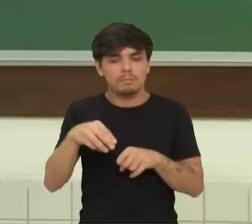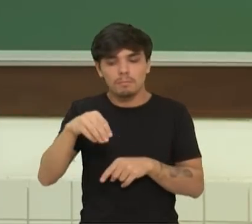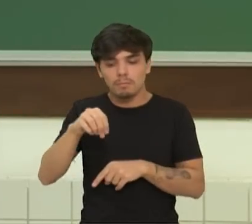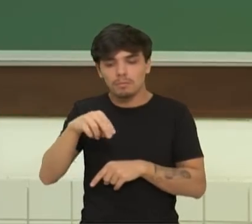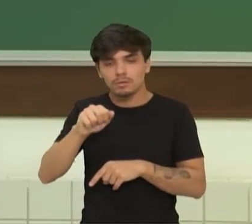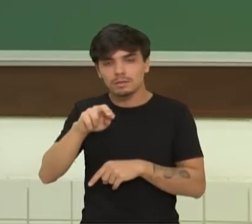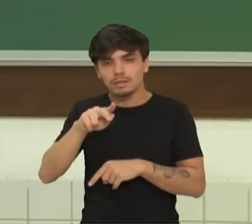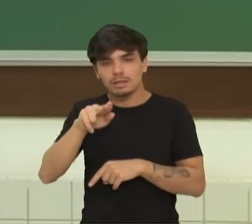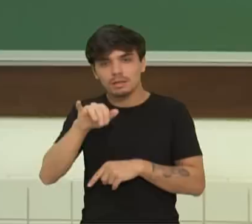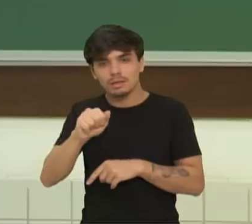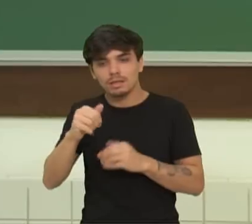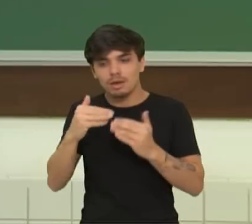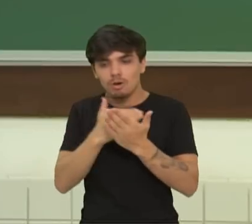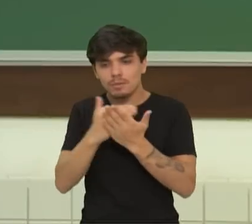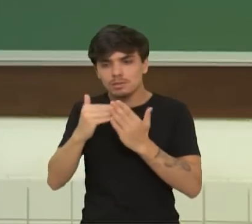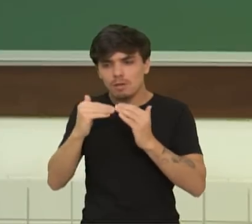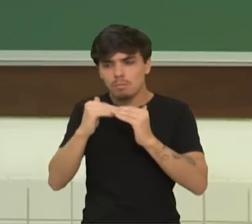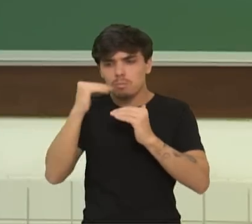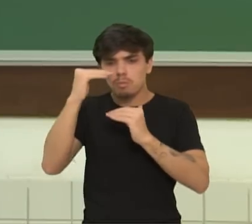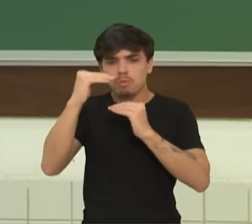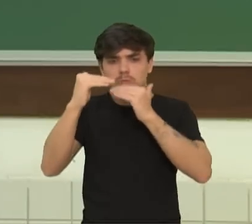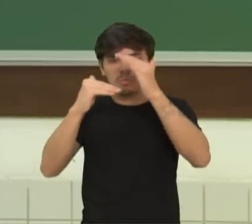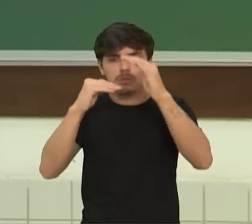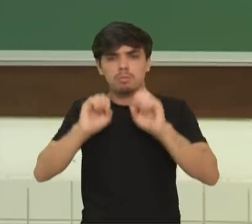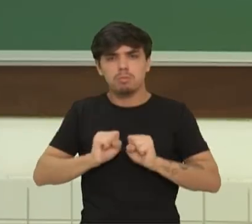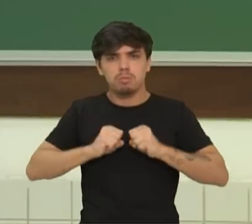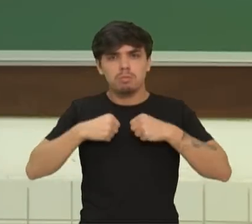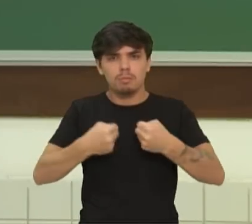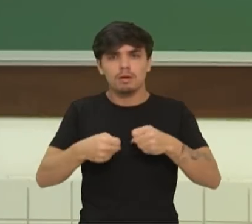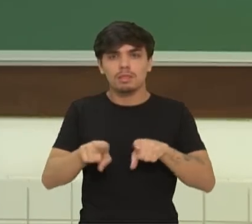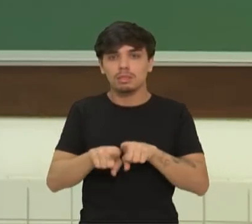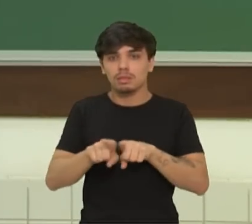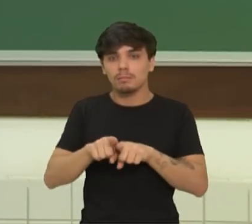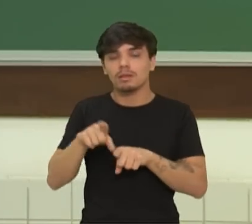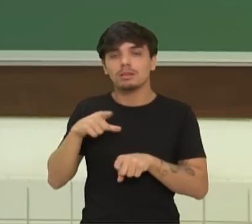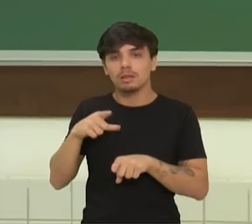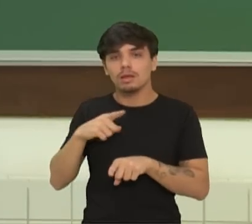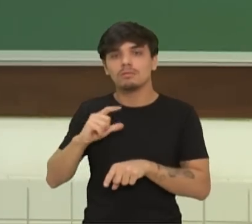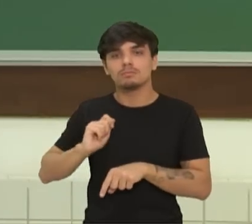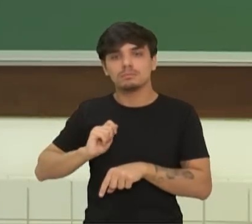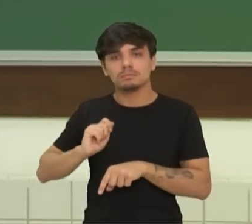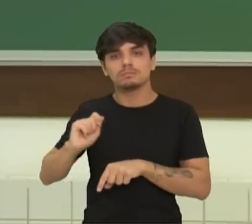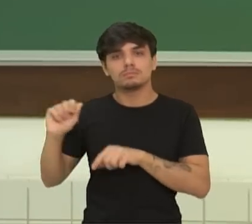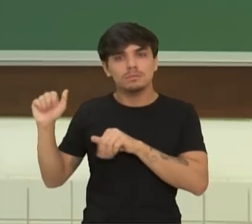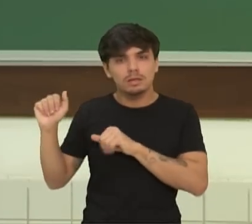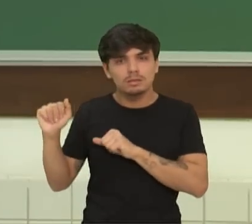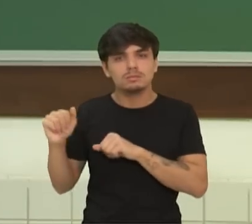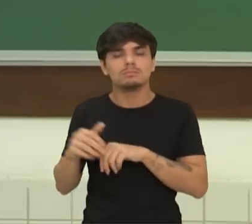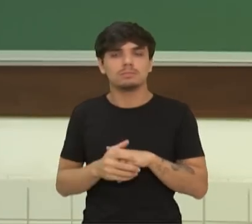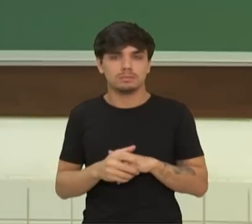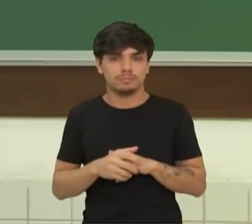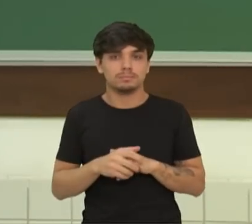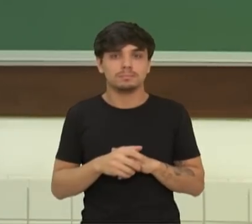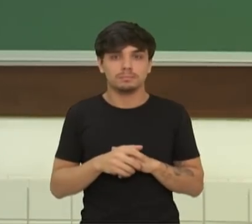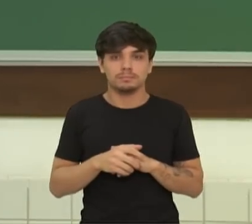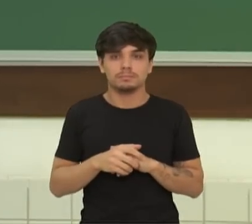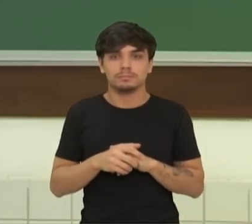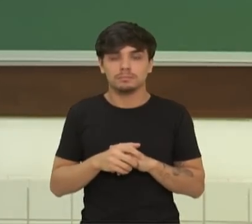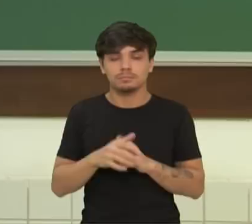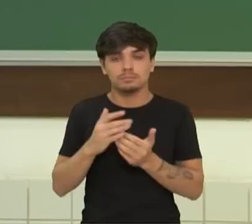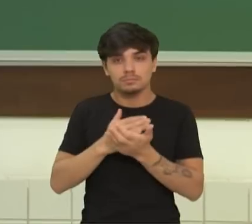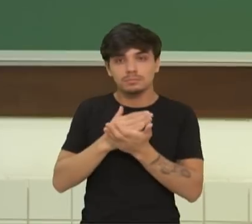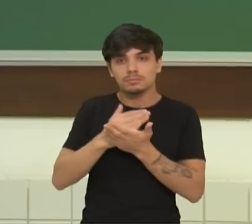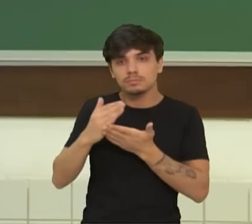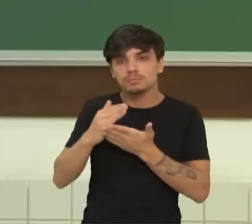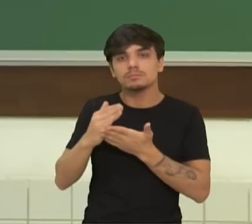império, ela foi crescendo, foi se fortalecendo, porque teve a Espanha por trás, que era católica, e aceitou a Contra-Reforma da